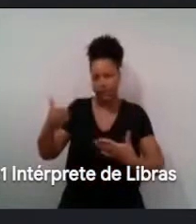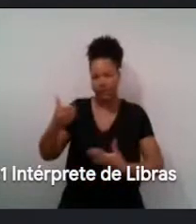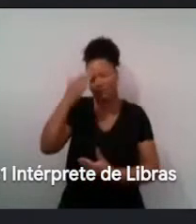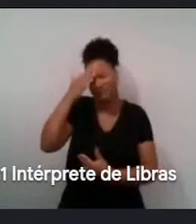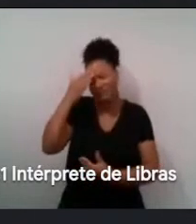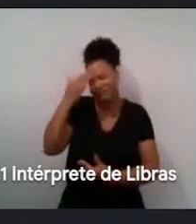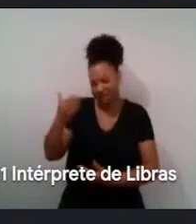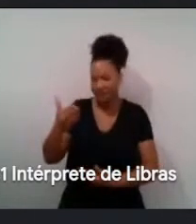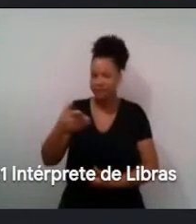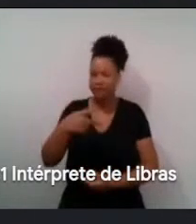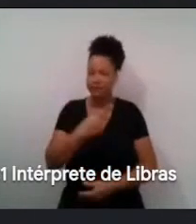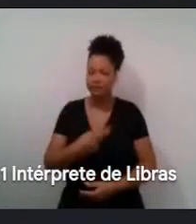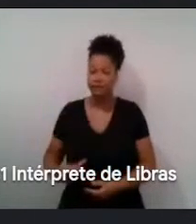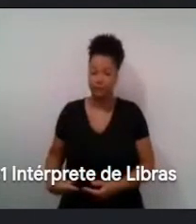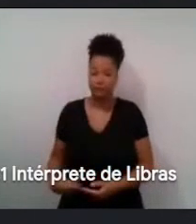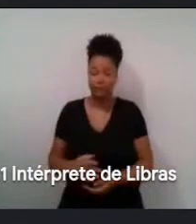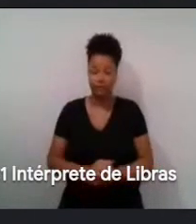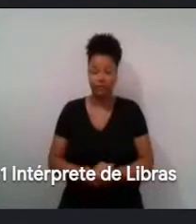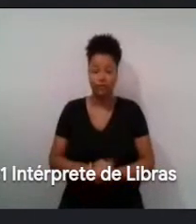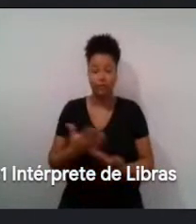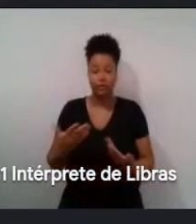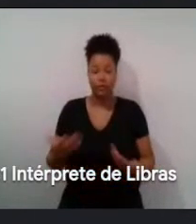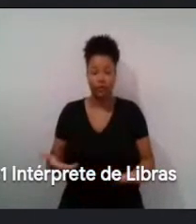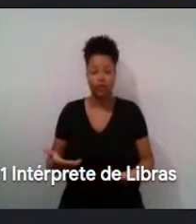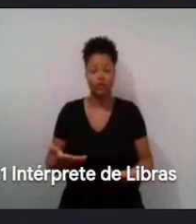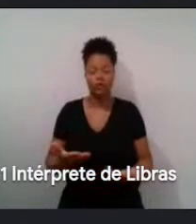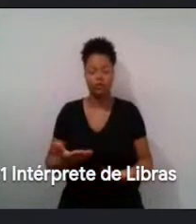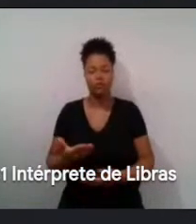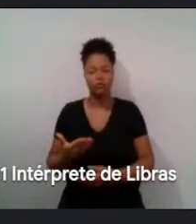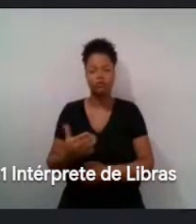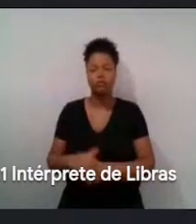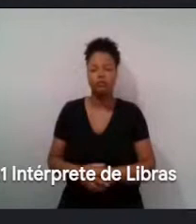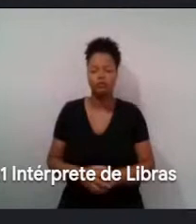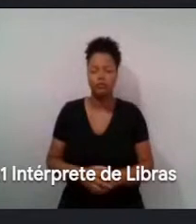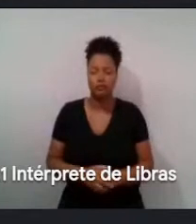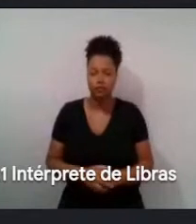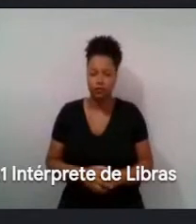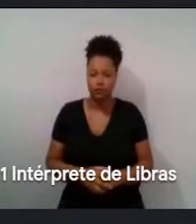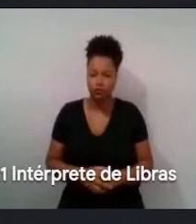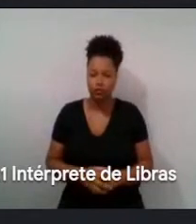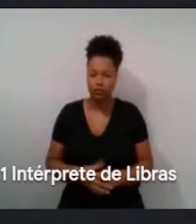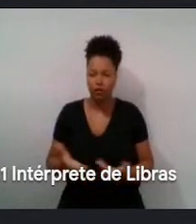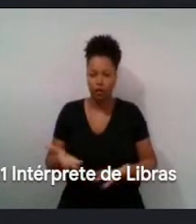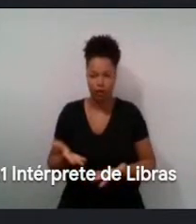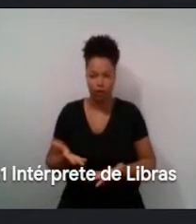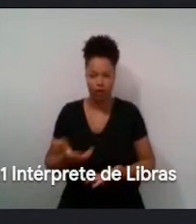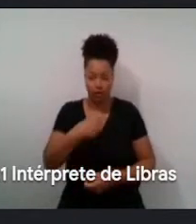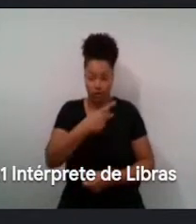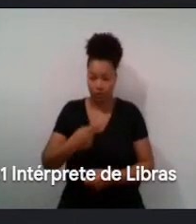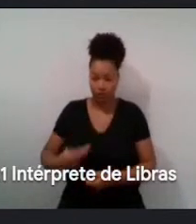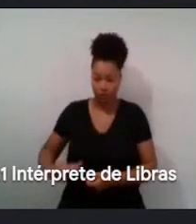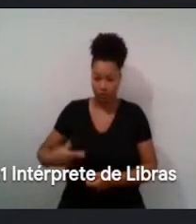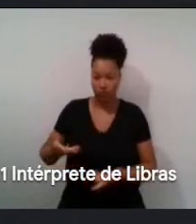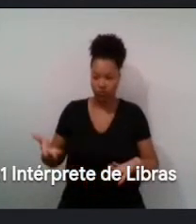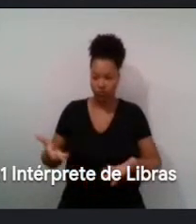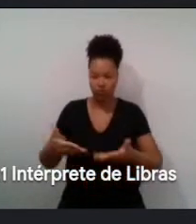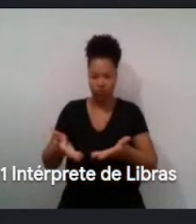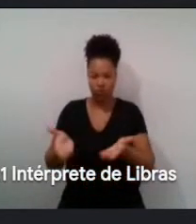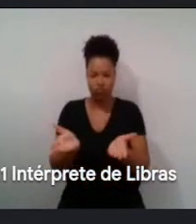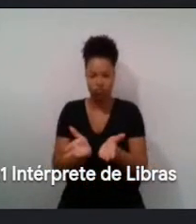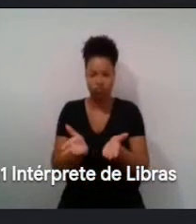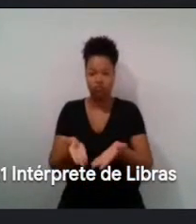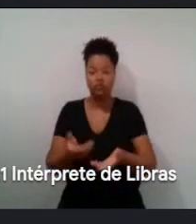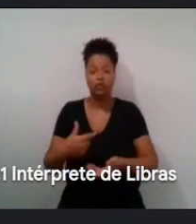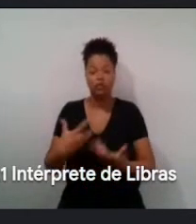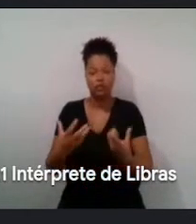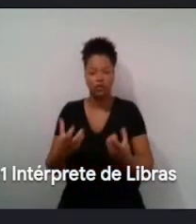senhor presidente. Então, faço um impedimento legal, o ilustre presidente desta corte. Eu assumo a presidência